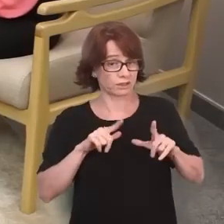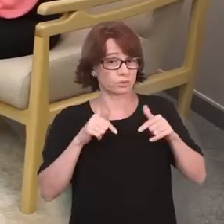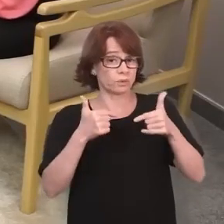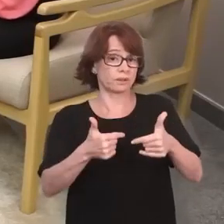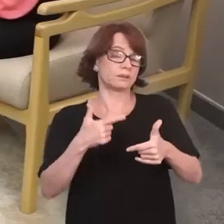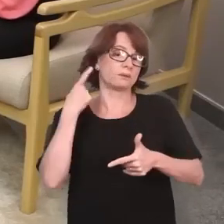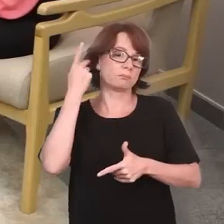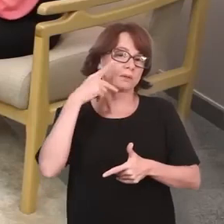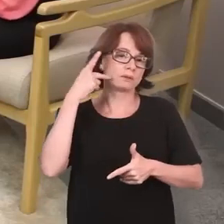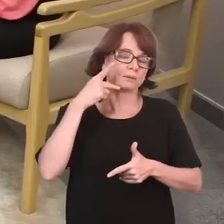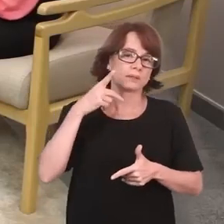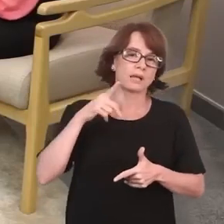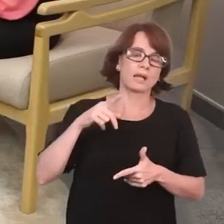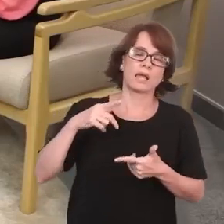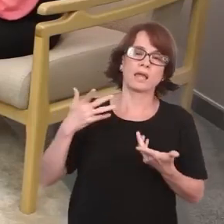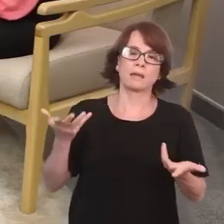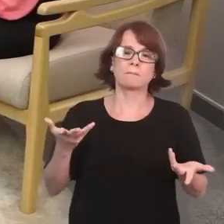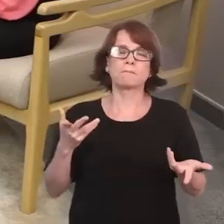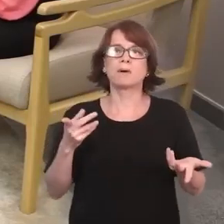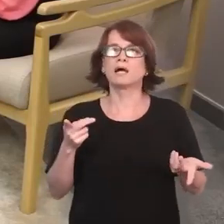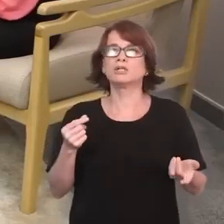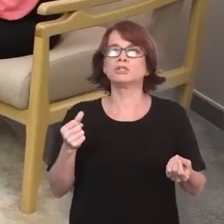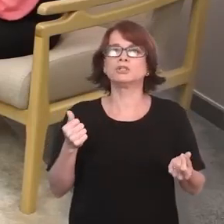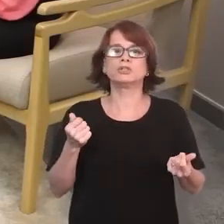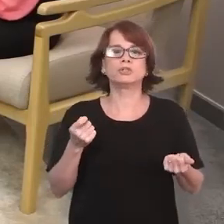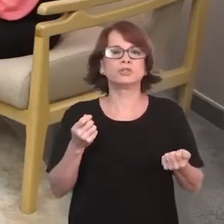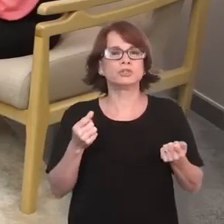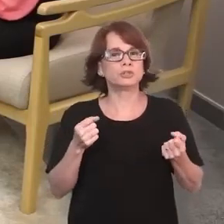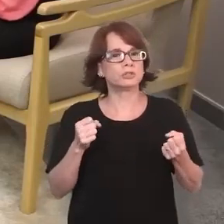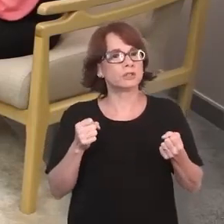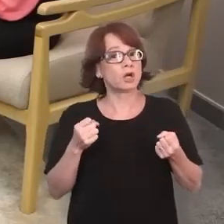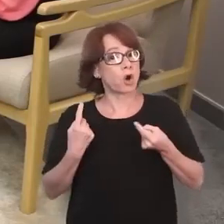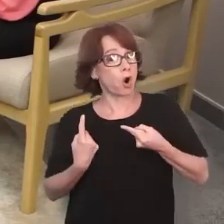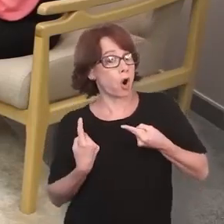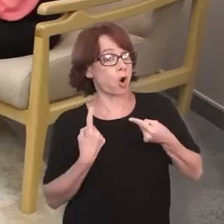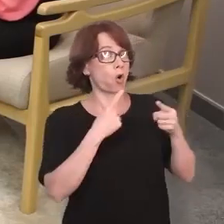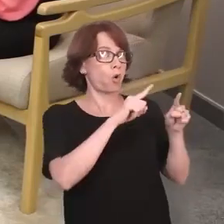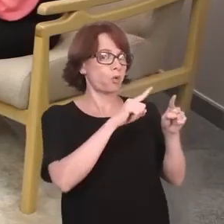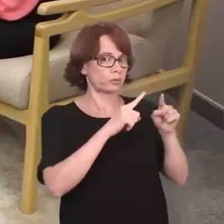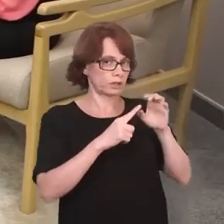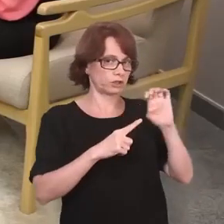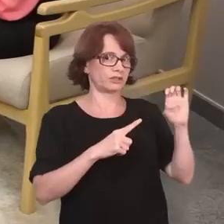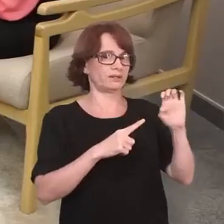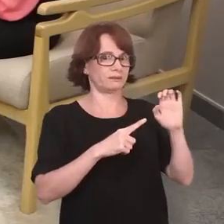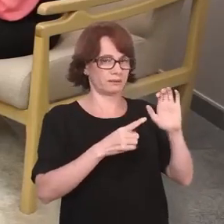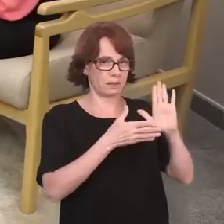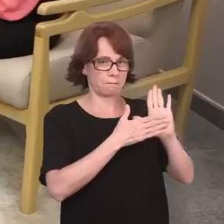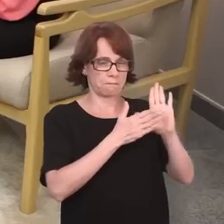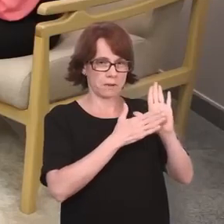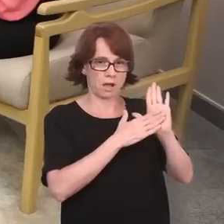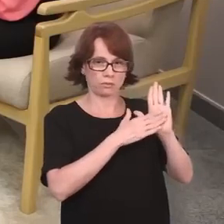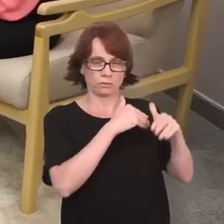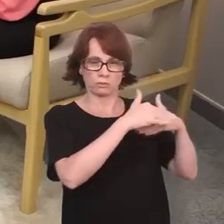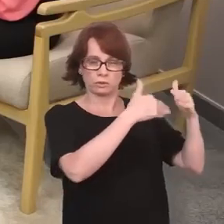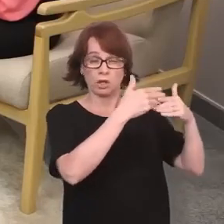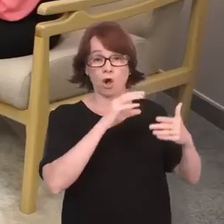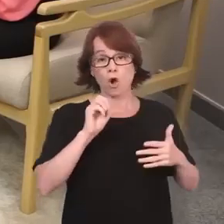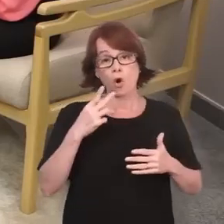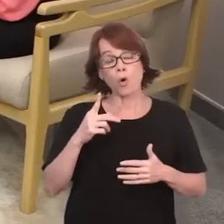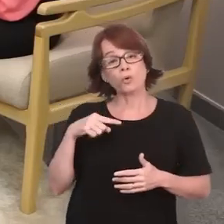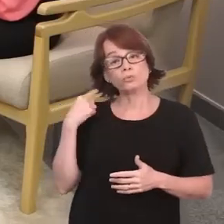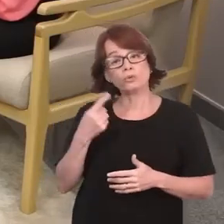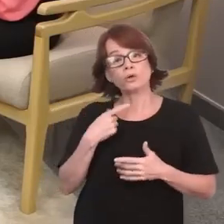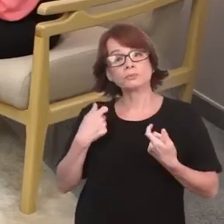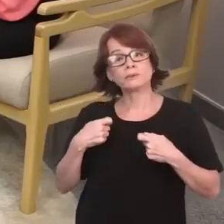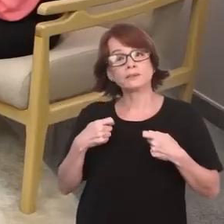nossa atuação como parlamentar ela é mais de resistência às pautas ditas progressistas, ou você acha que nós devemos agir com